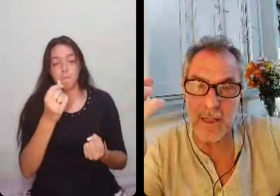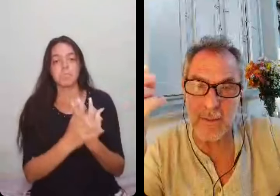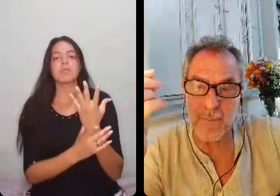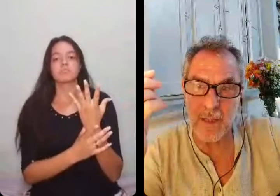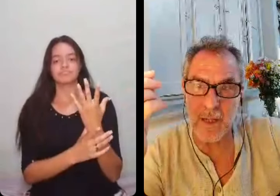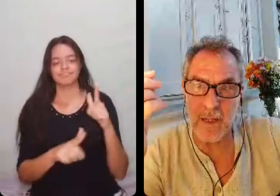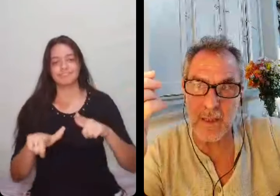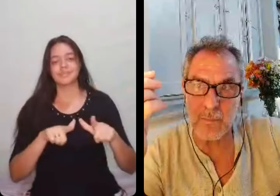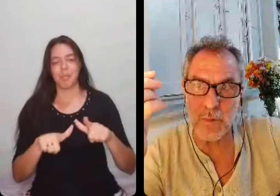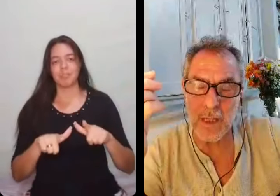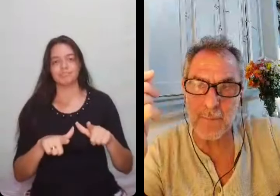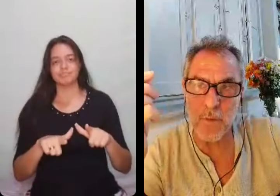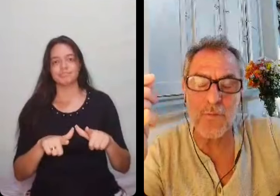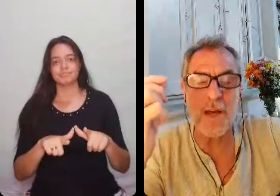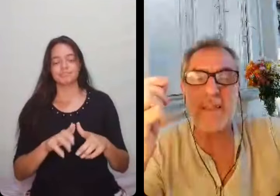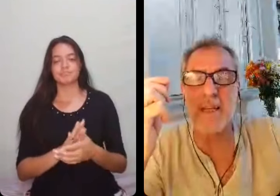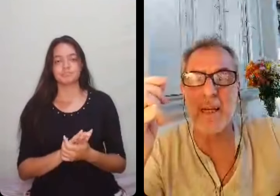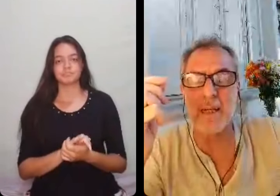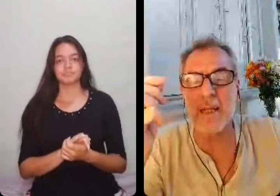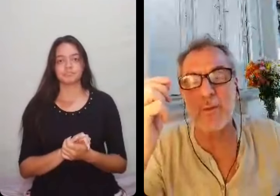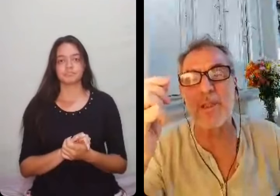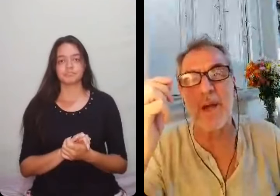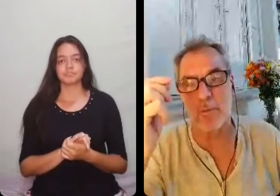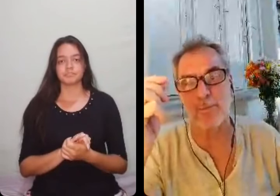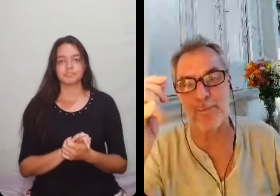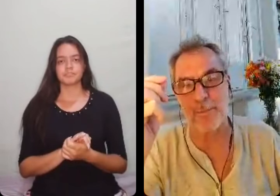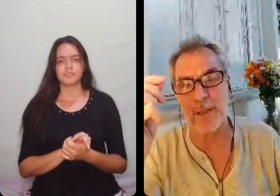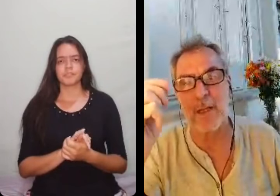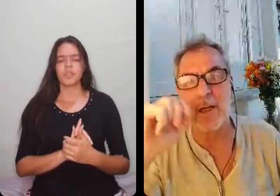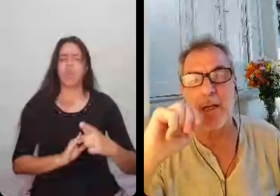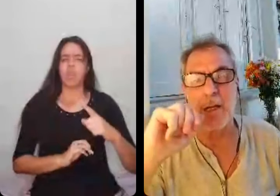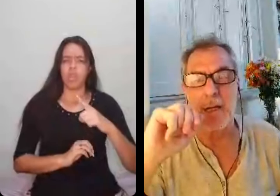ter muita confiança na intuição.